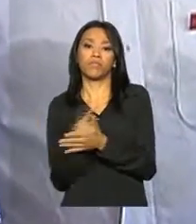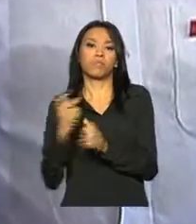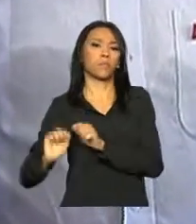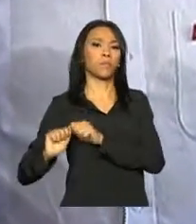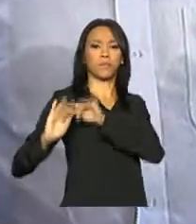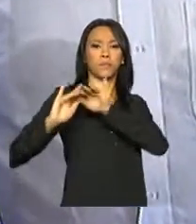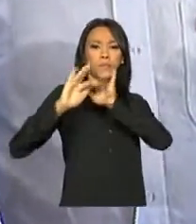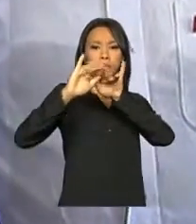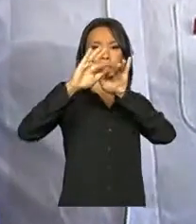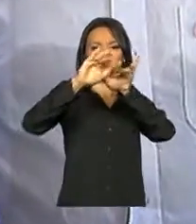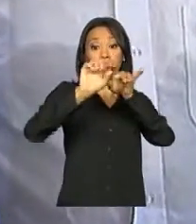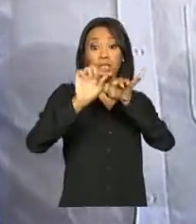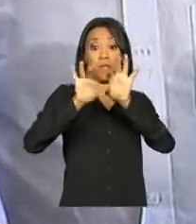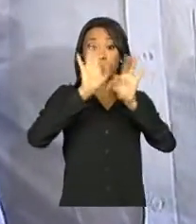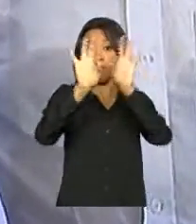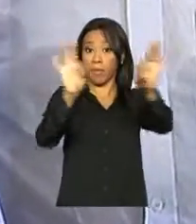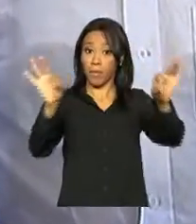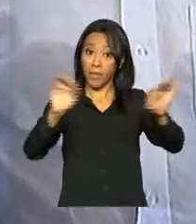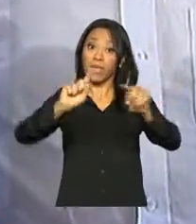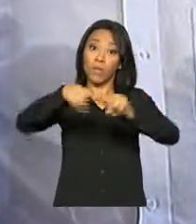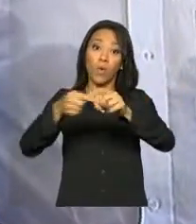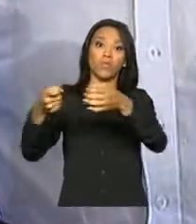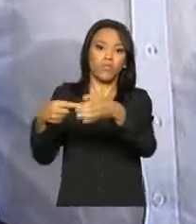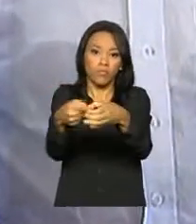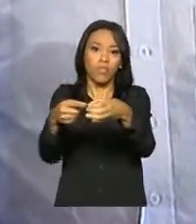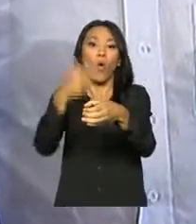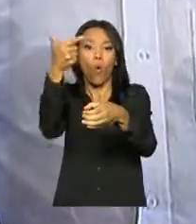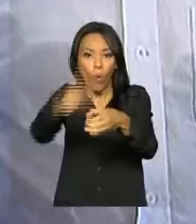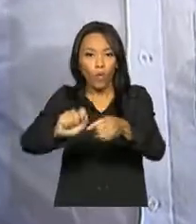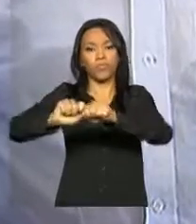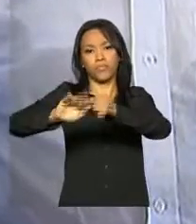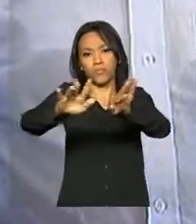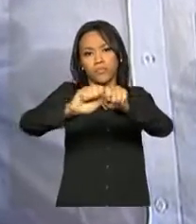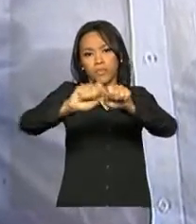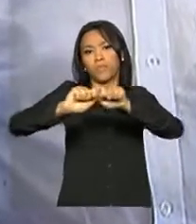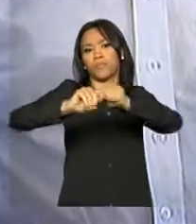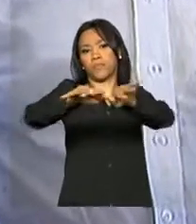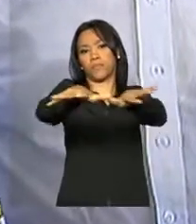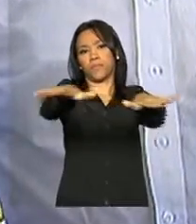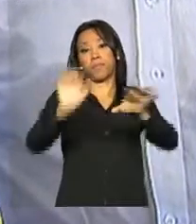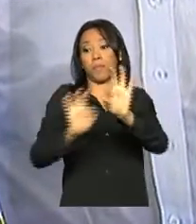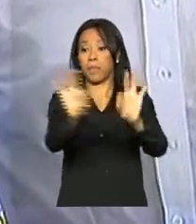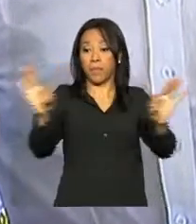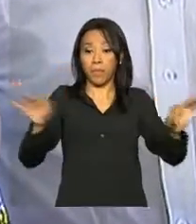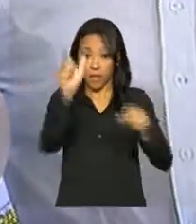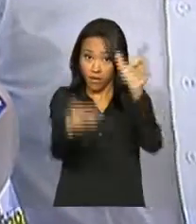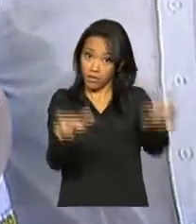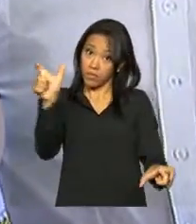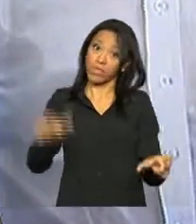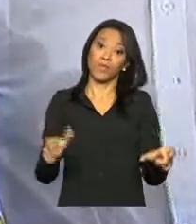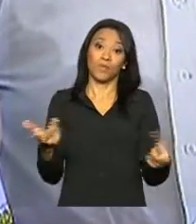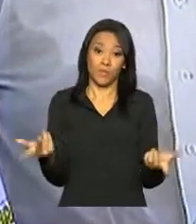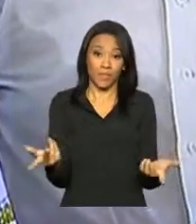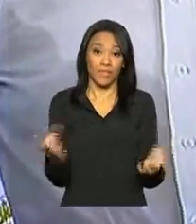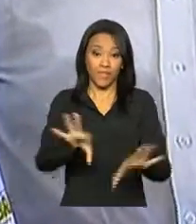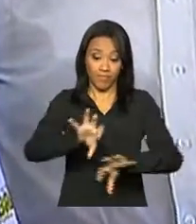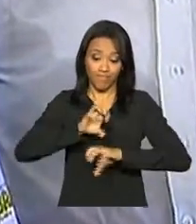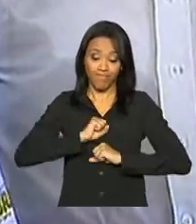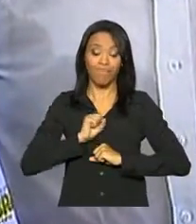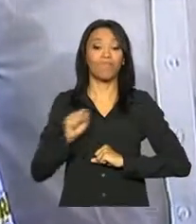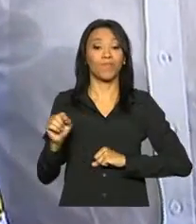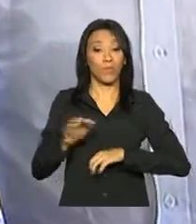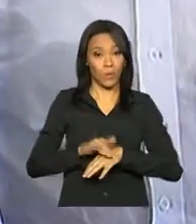larva e de lava e outro nos quito e far-se-á picar as pessoas podendo transmitir